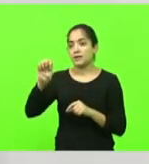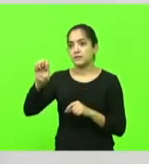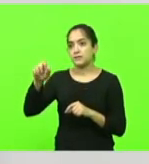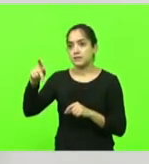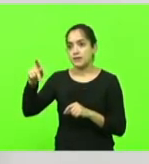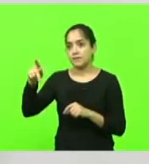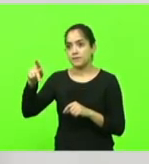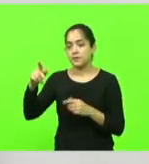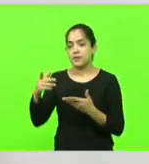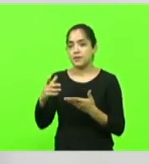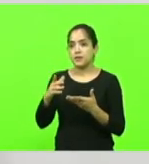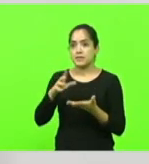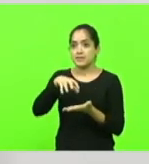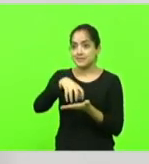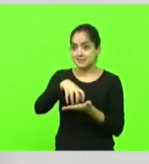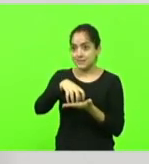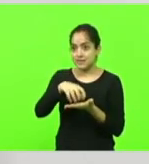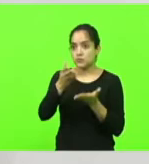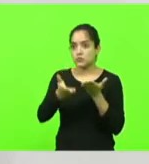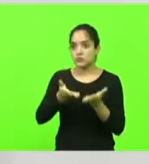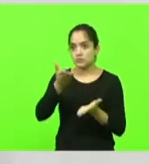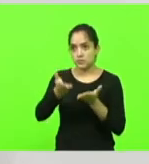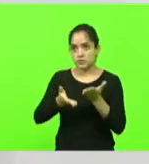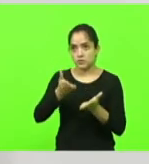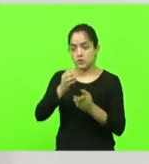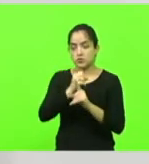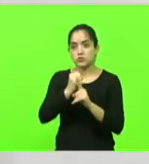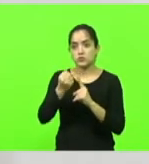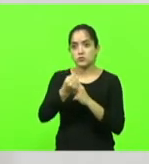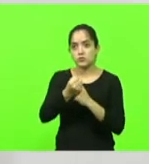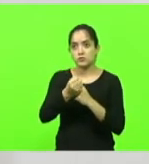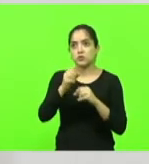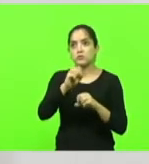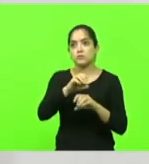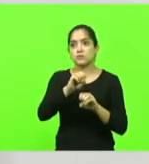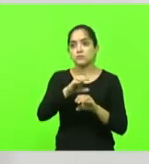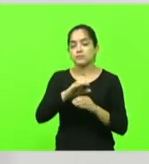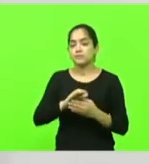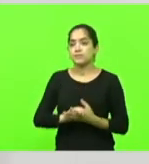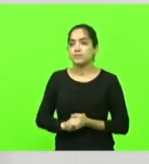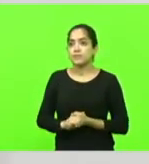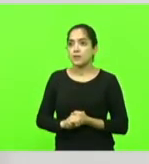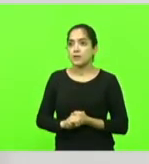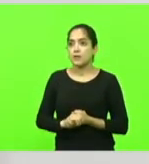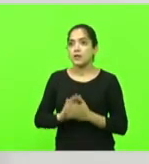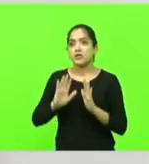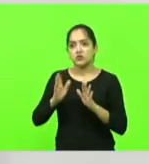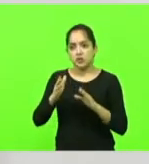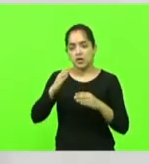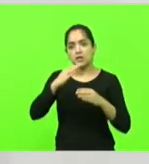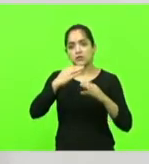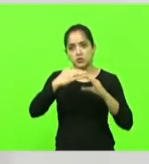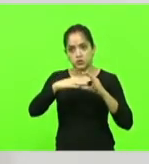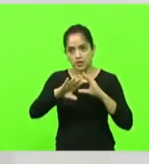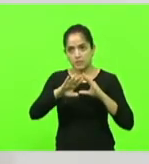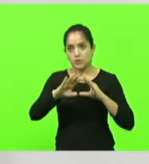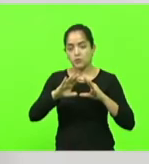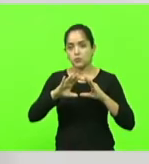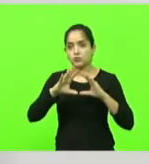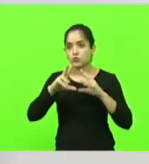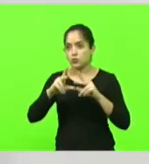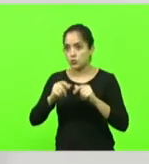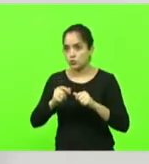Centro de Atendimento Socioeducativo Provisório do nosso município. Encaminhamos já às comissões dessa casa